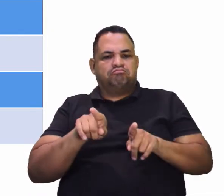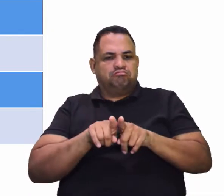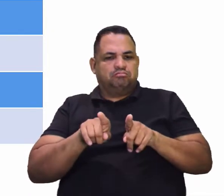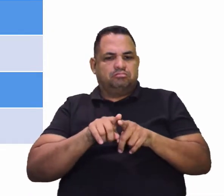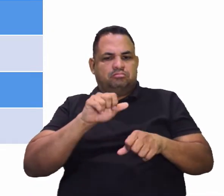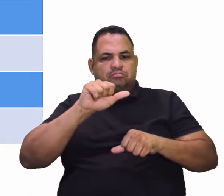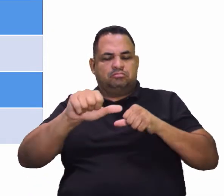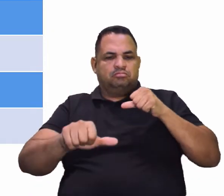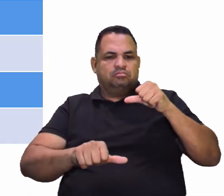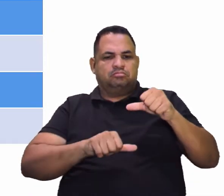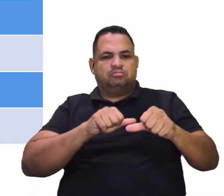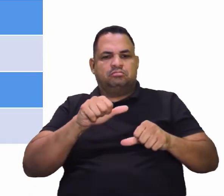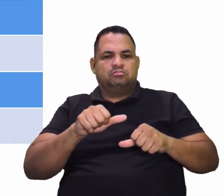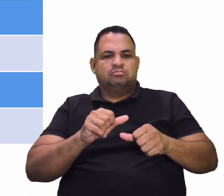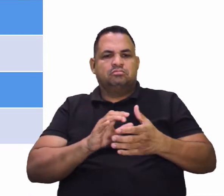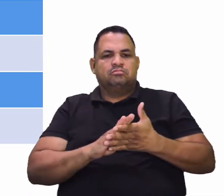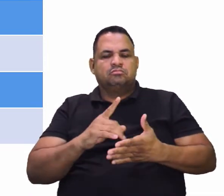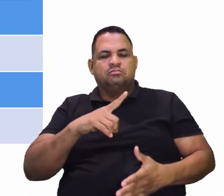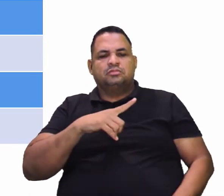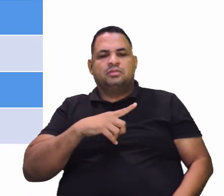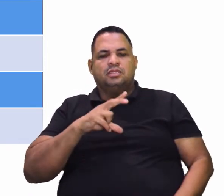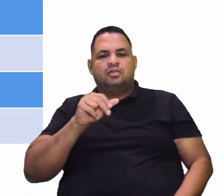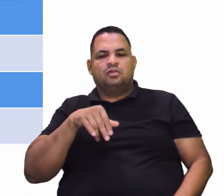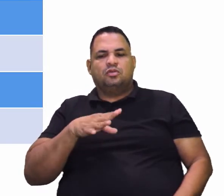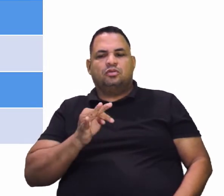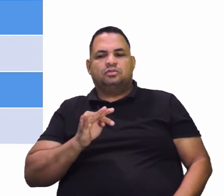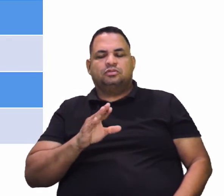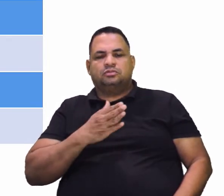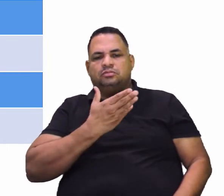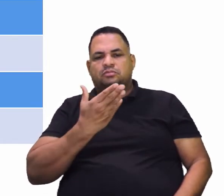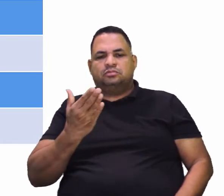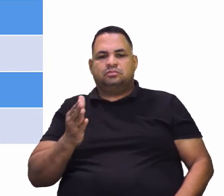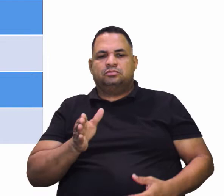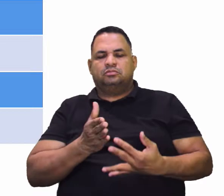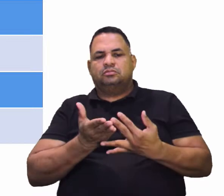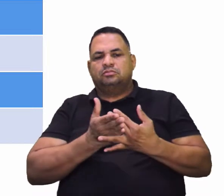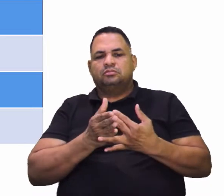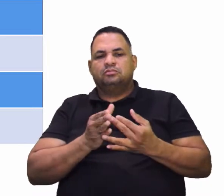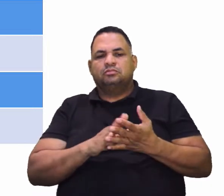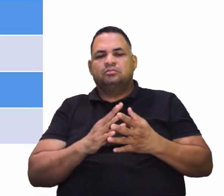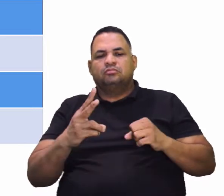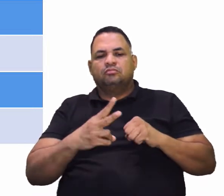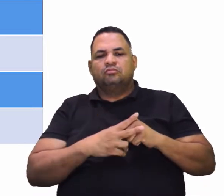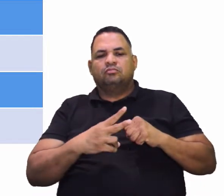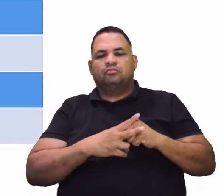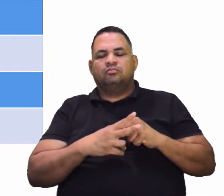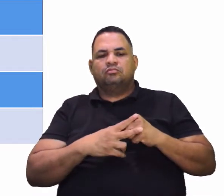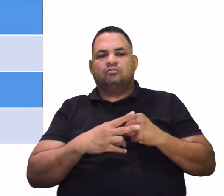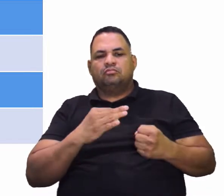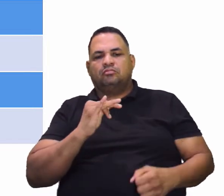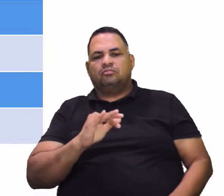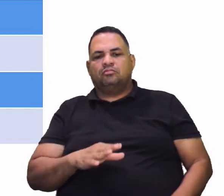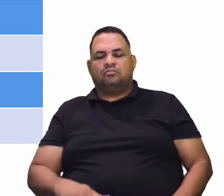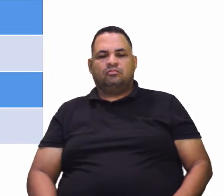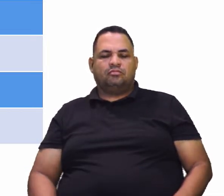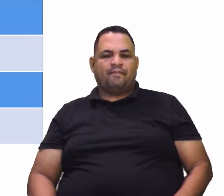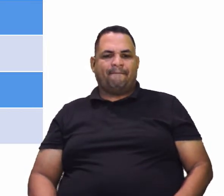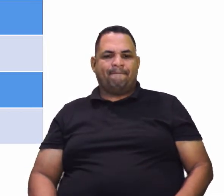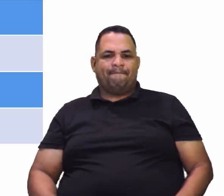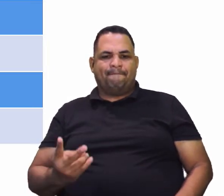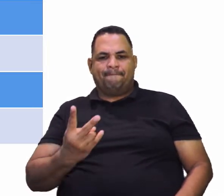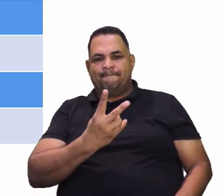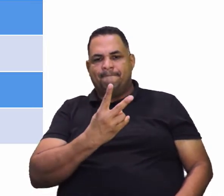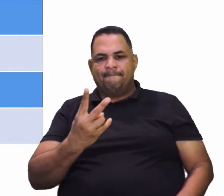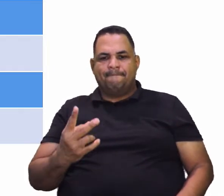O que muda é apenas a presença do not entre o verbo to be e o meu going to. He's not going